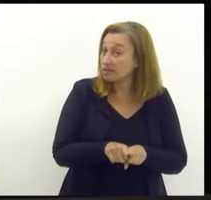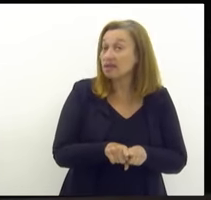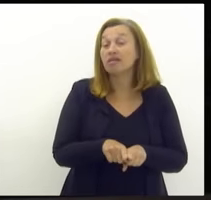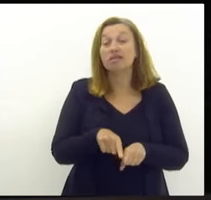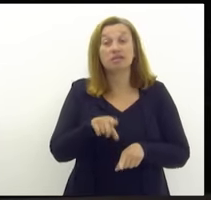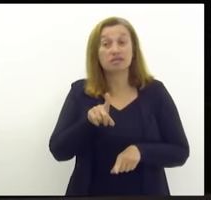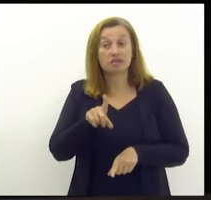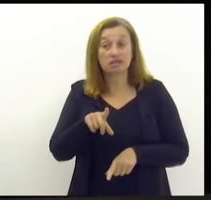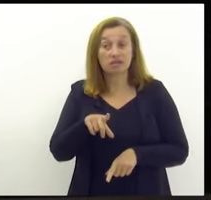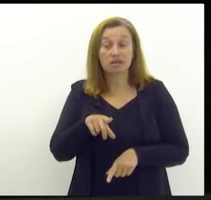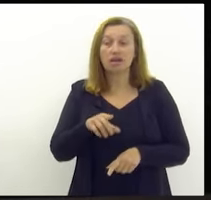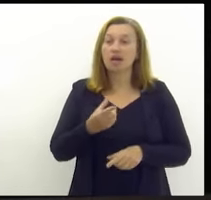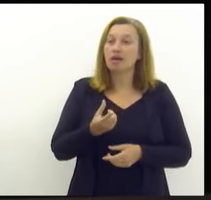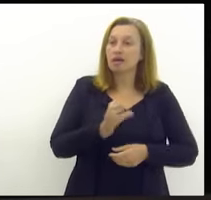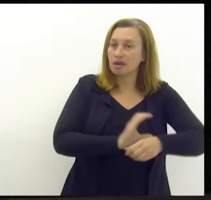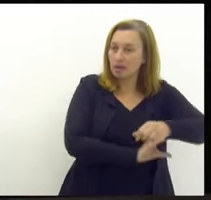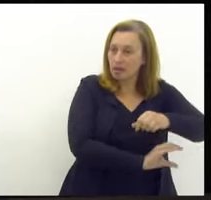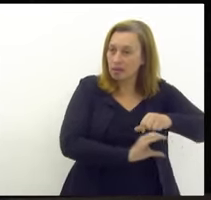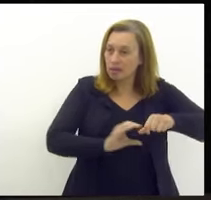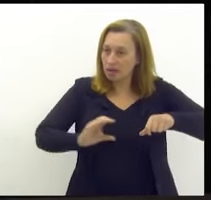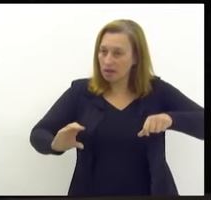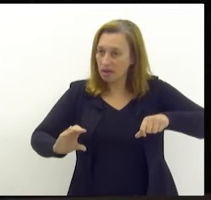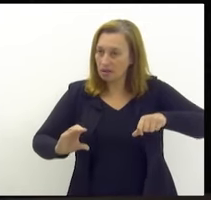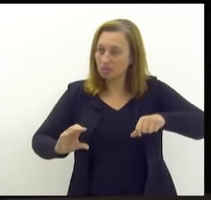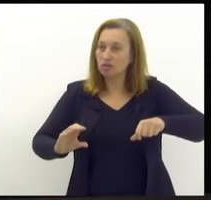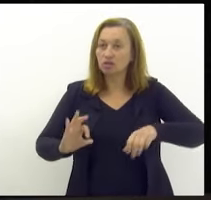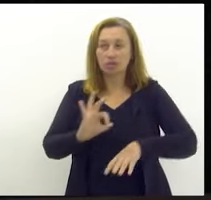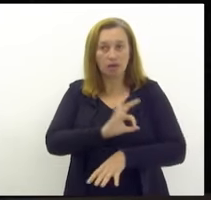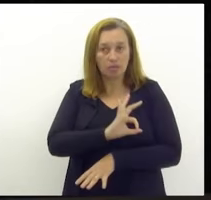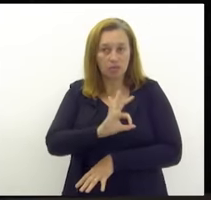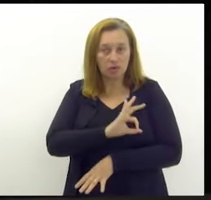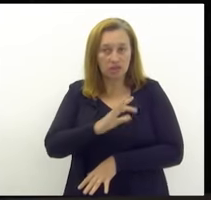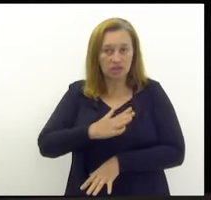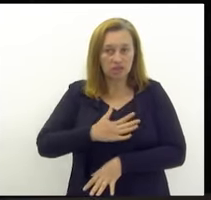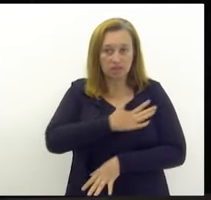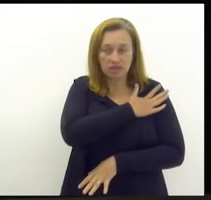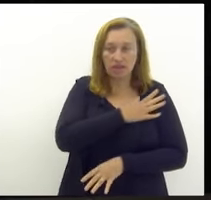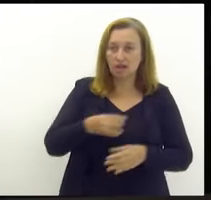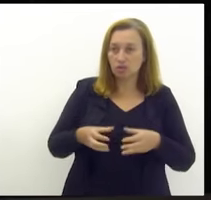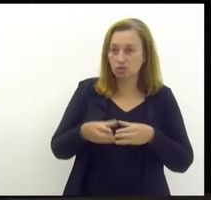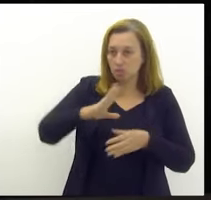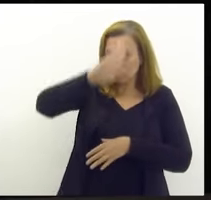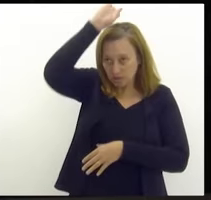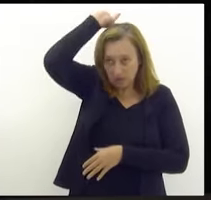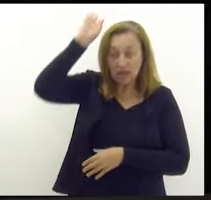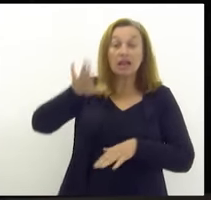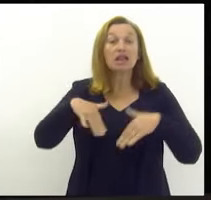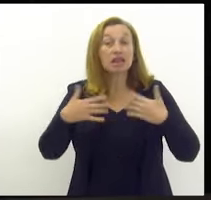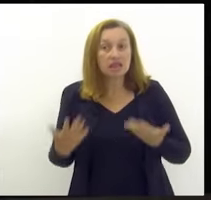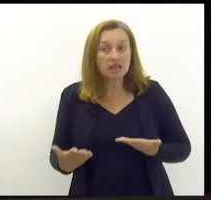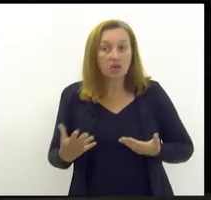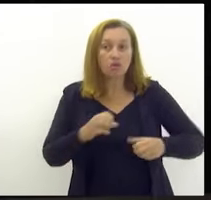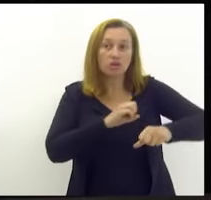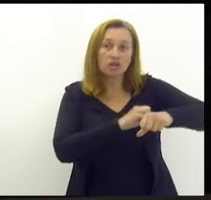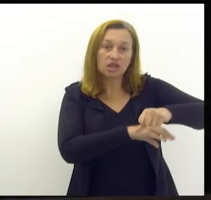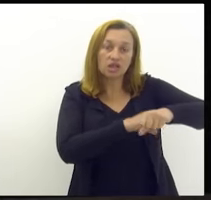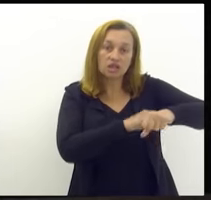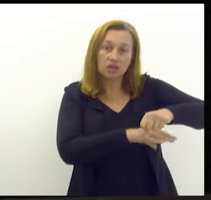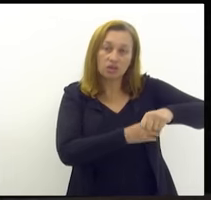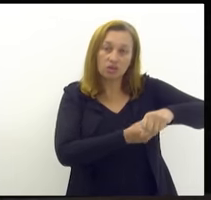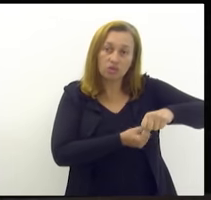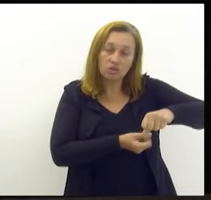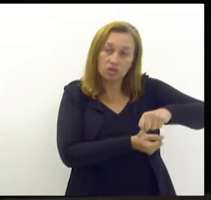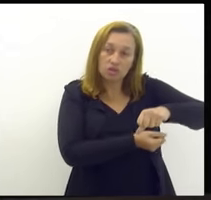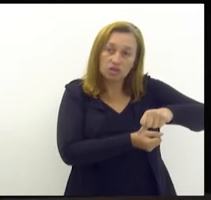para pegar o dinheiro da polícia militar e do Bombeiro Militar então que esse super havet seja